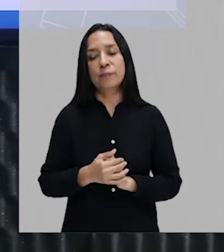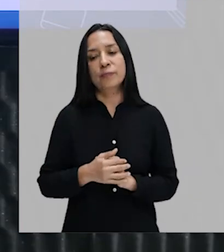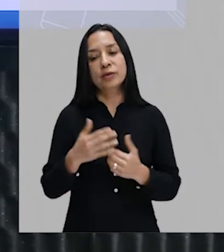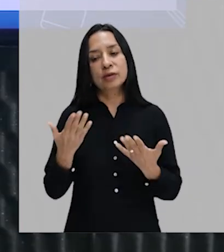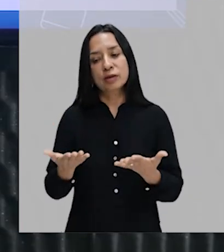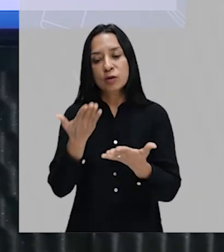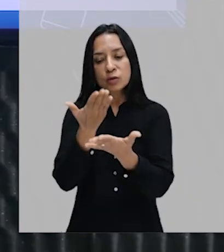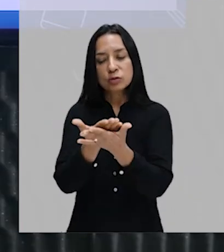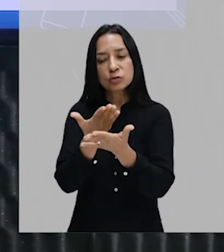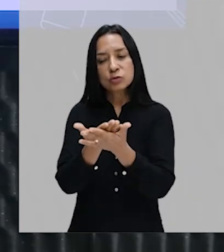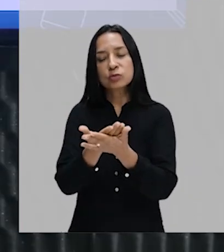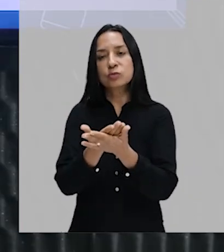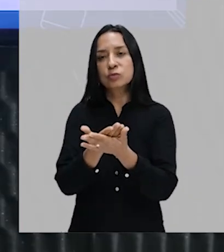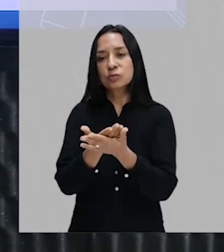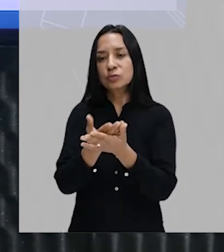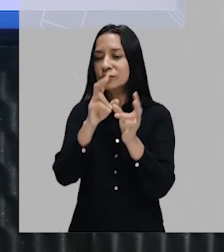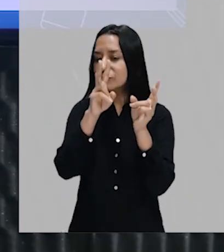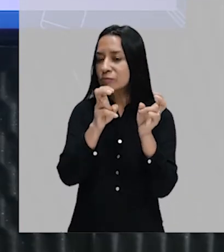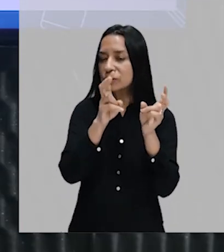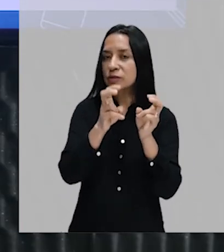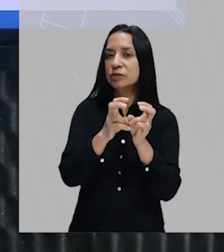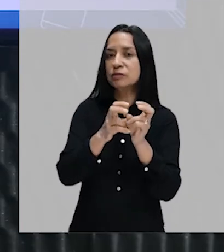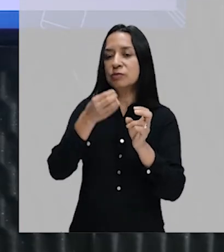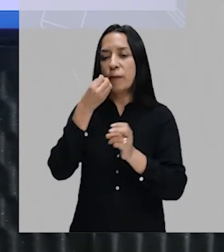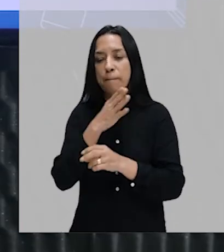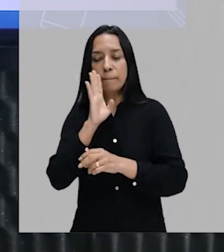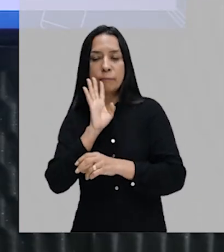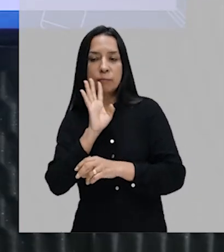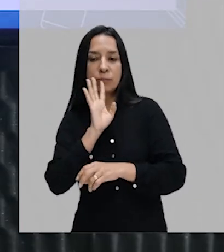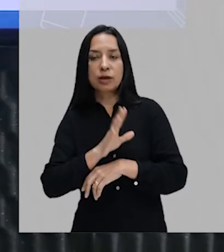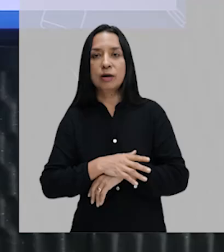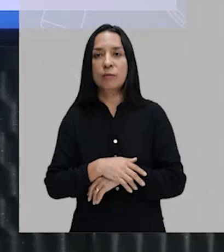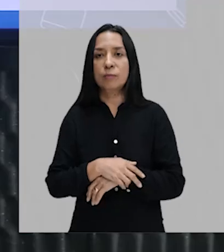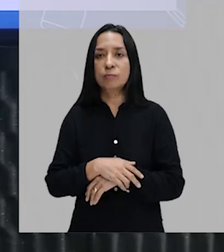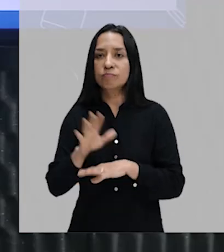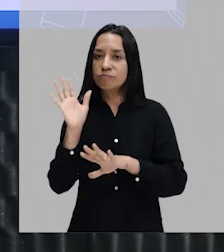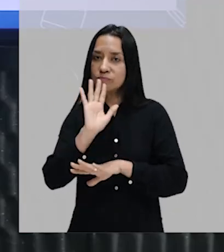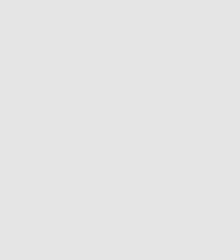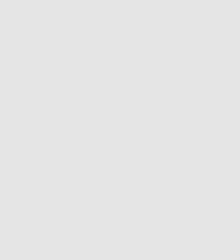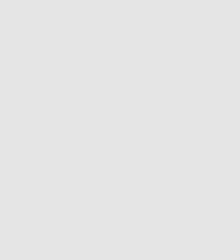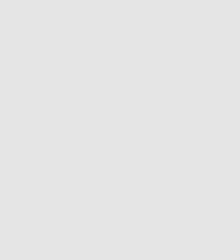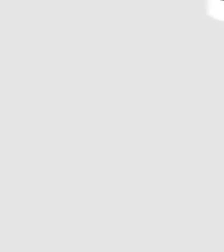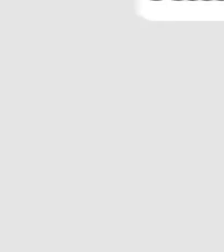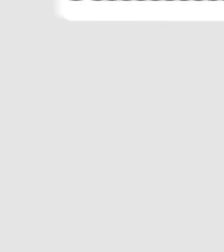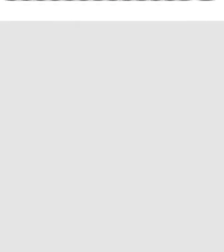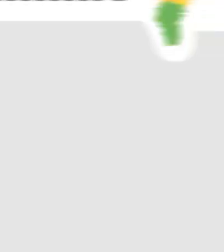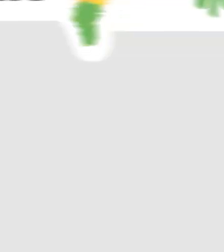Então, estudem um pouquinho mais sobre esse assunto, que ele é supimpa. Hasta luego!